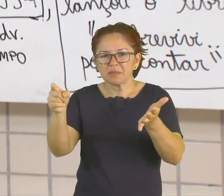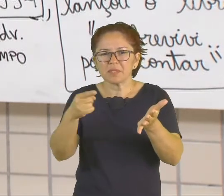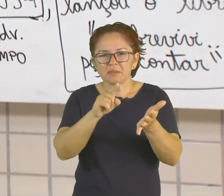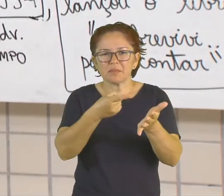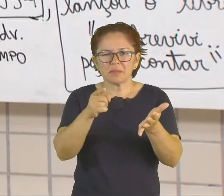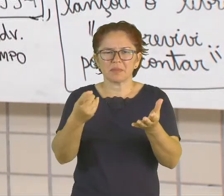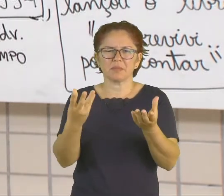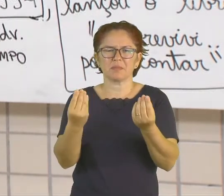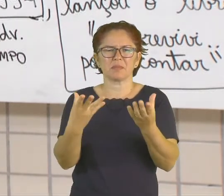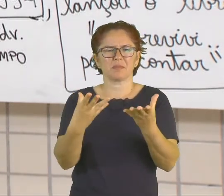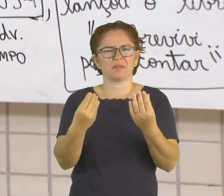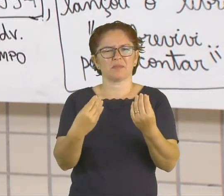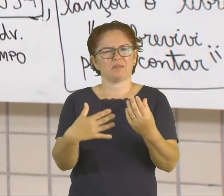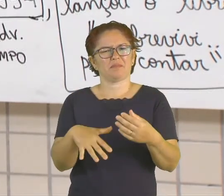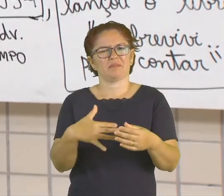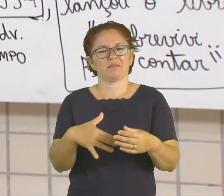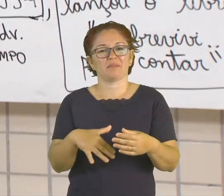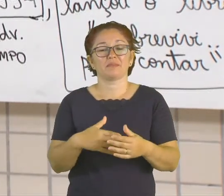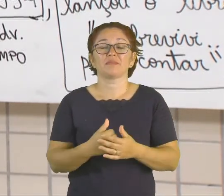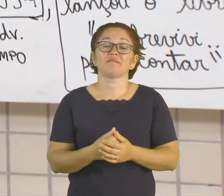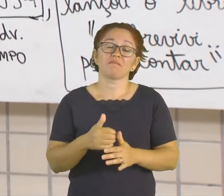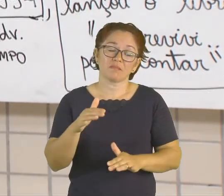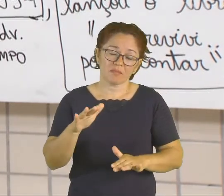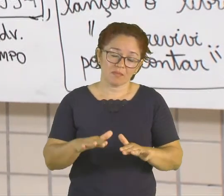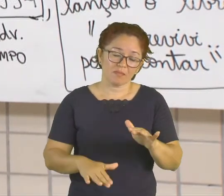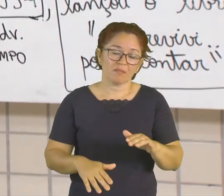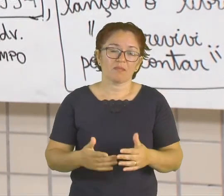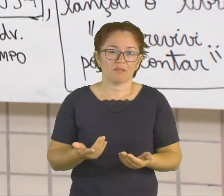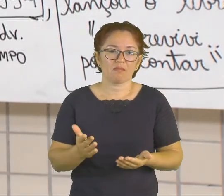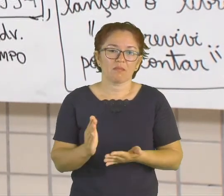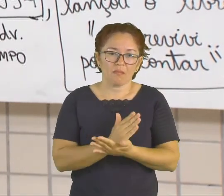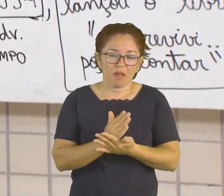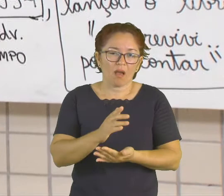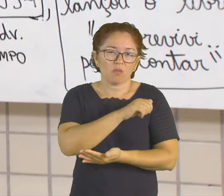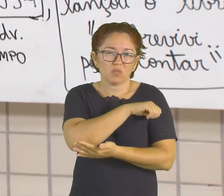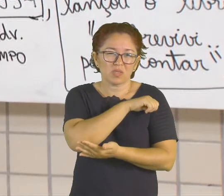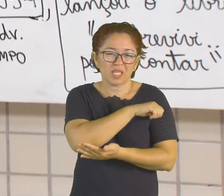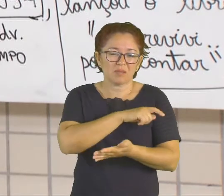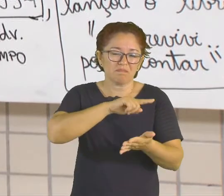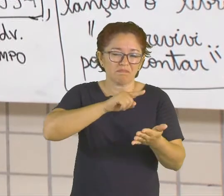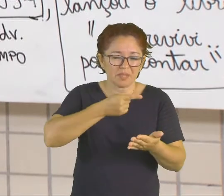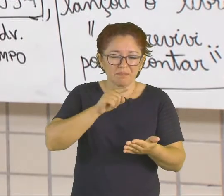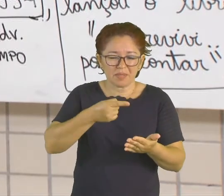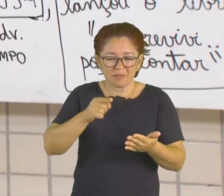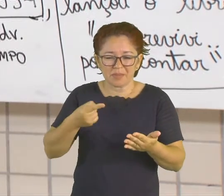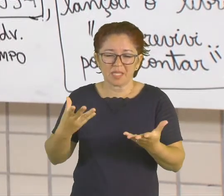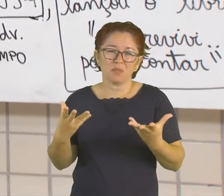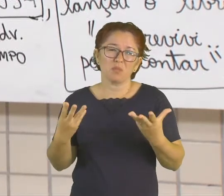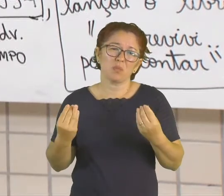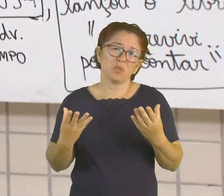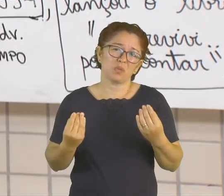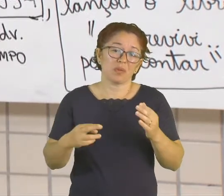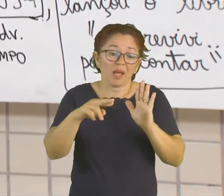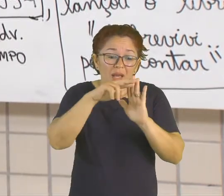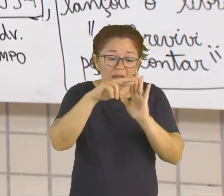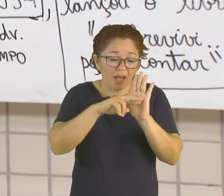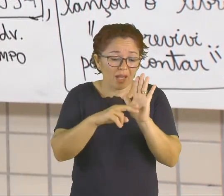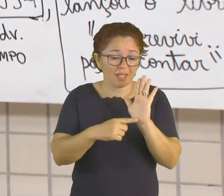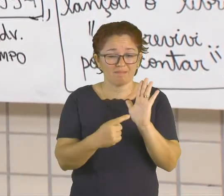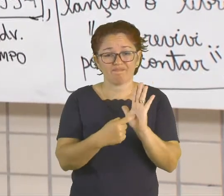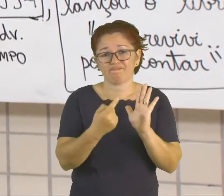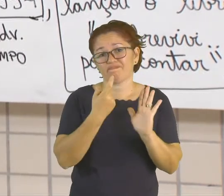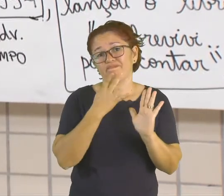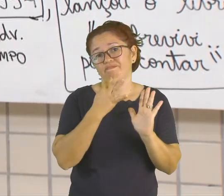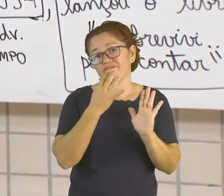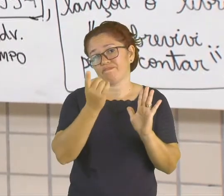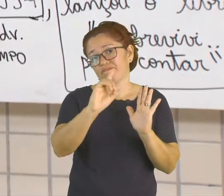incoerência. Normalmente alguns estudantes usam muitas vírgulas justamente por desconhecer as regras dessa